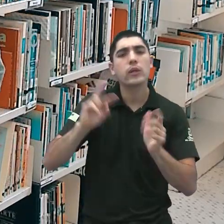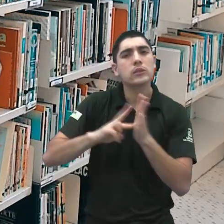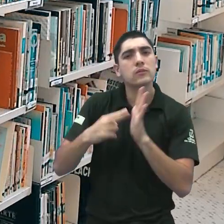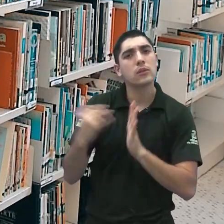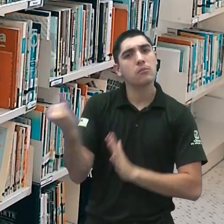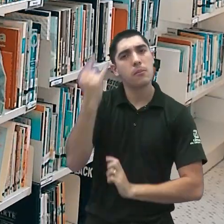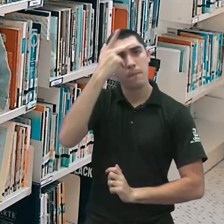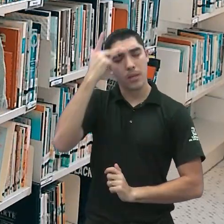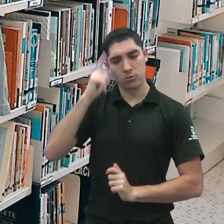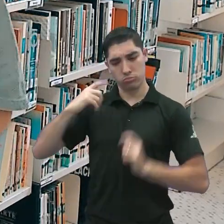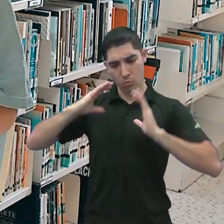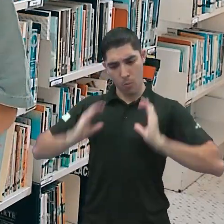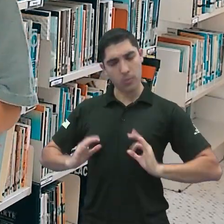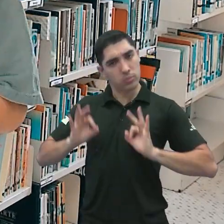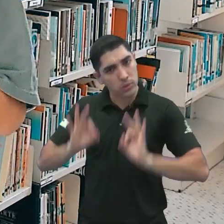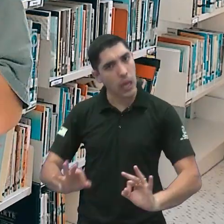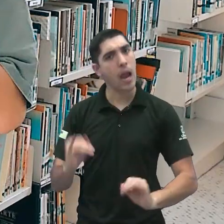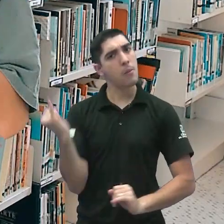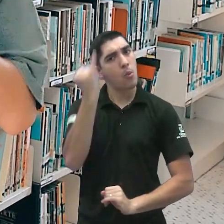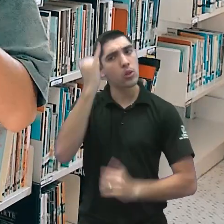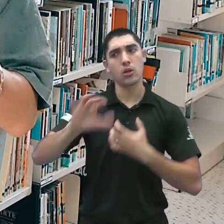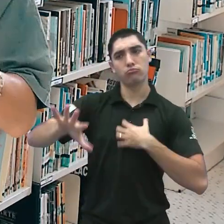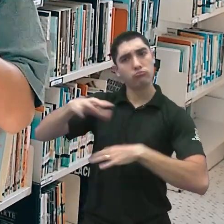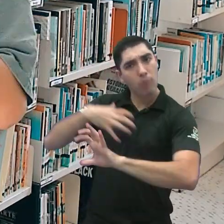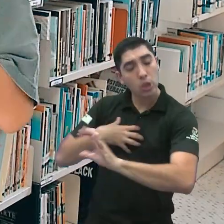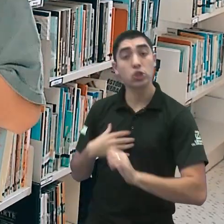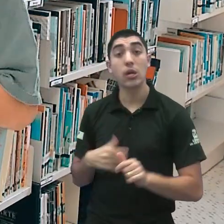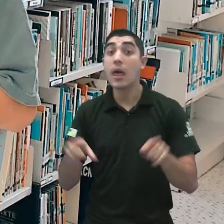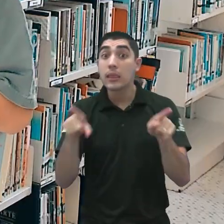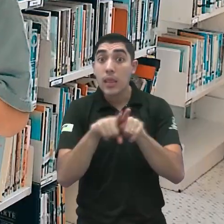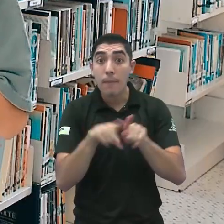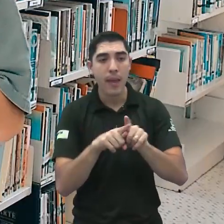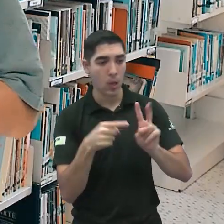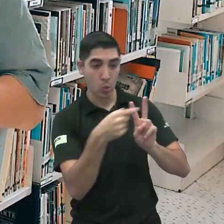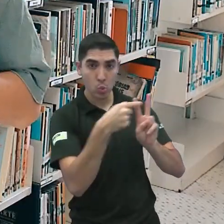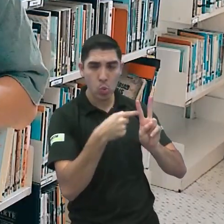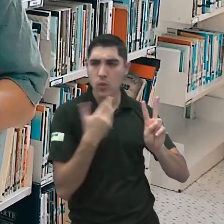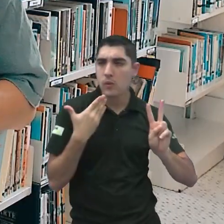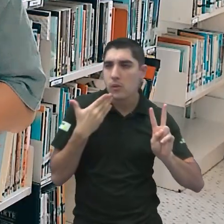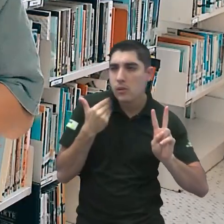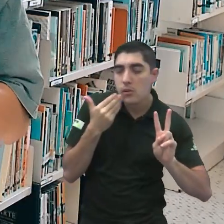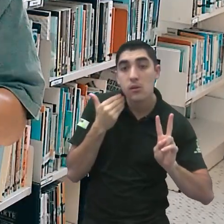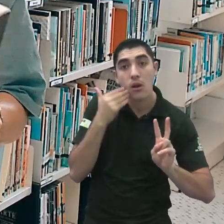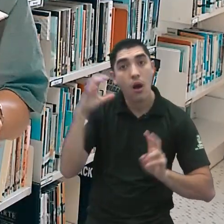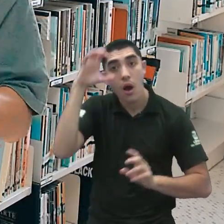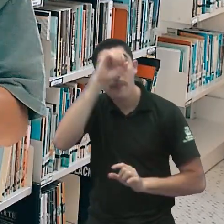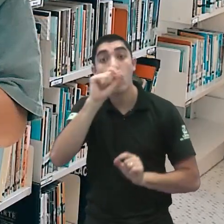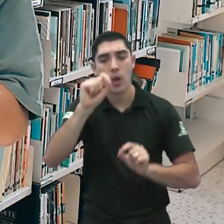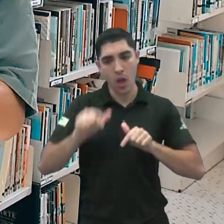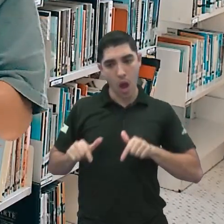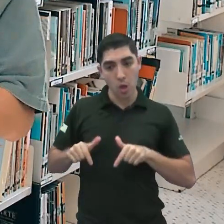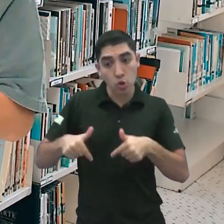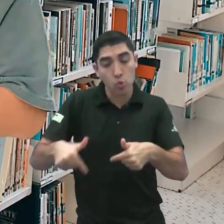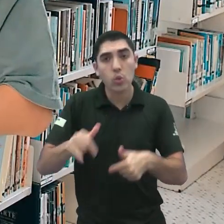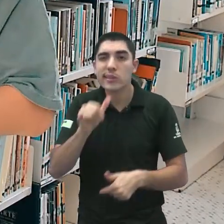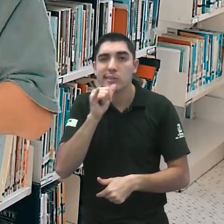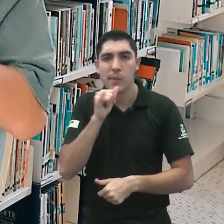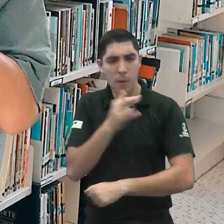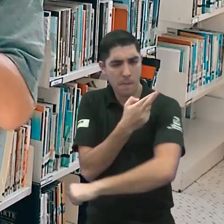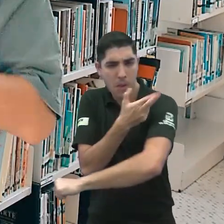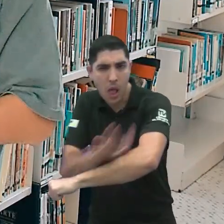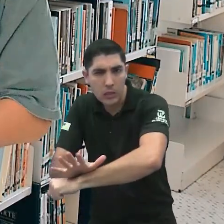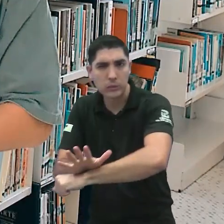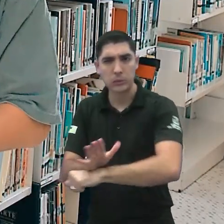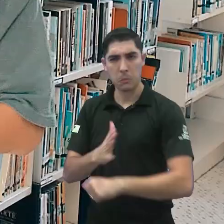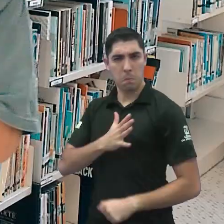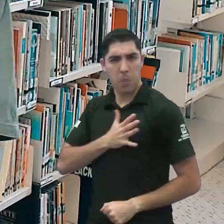é se colocar no lugar dos outros, mas é a partir também dessa observação que eles percebem que atitudes como o preconceito racial